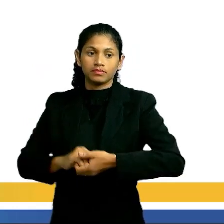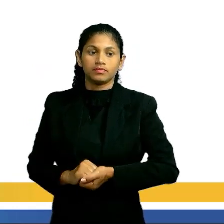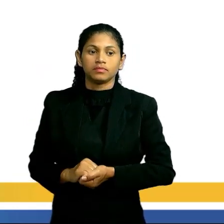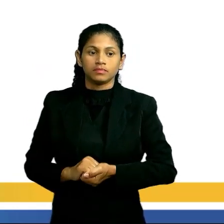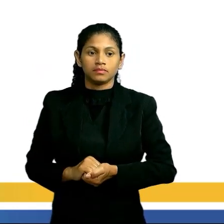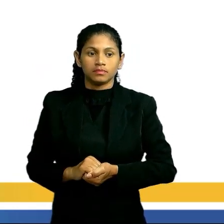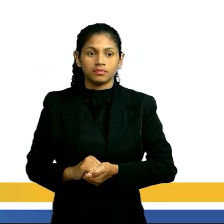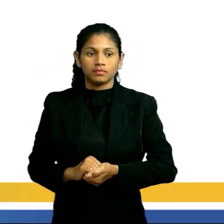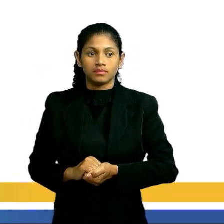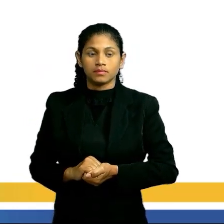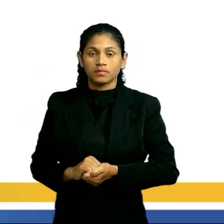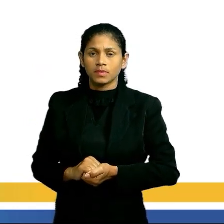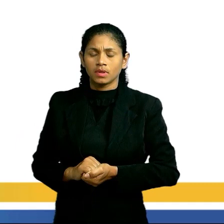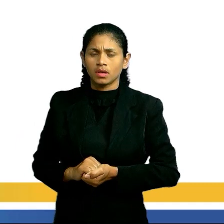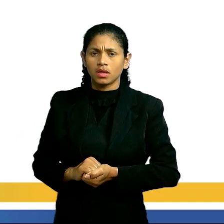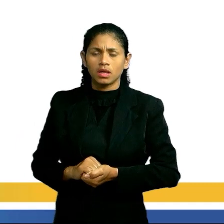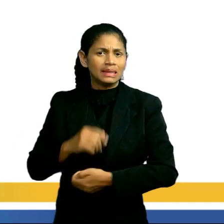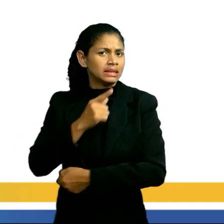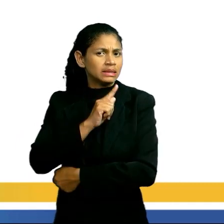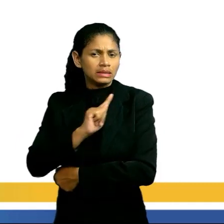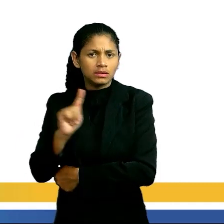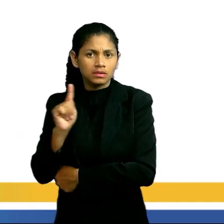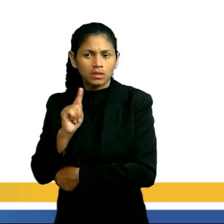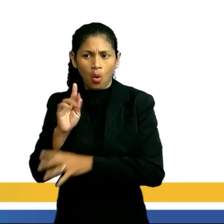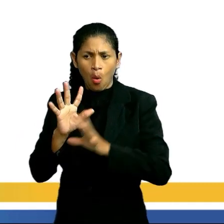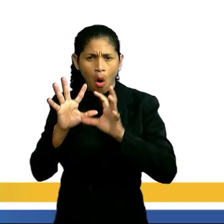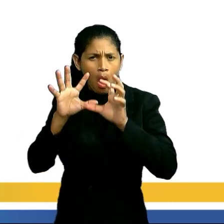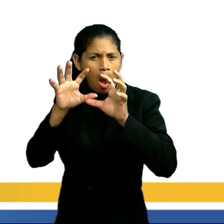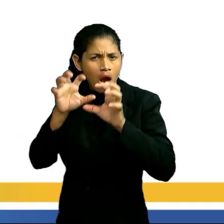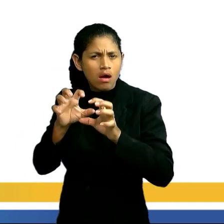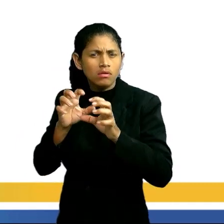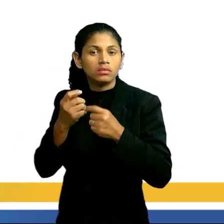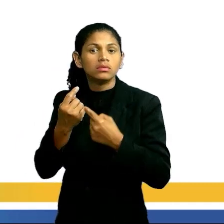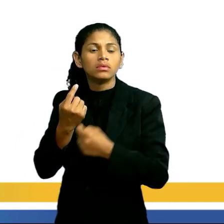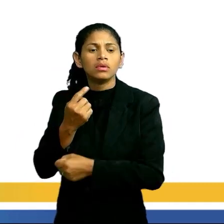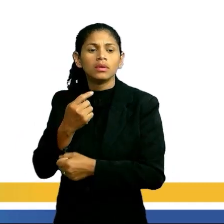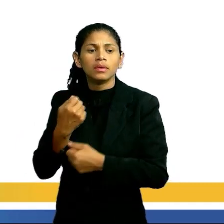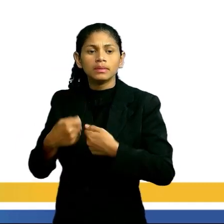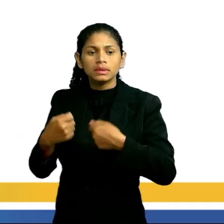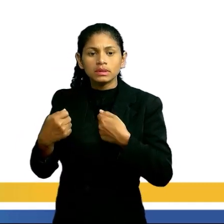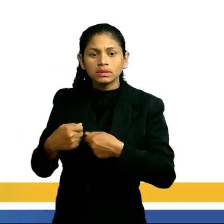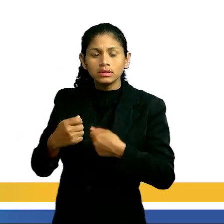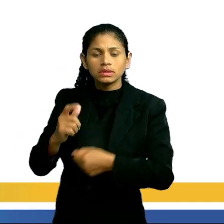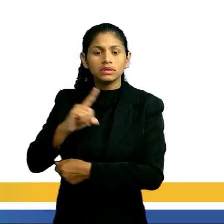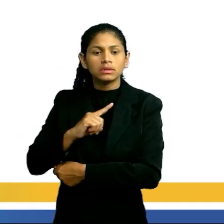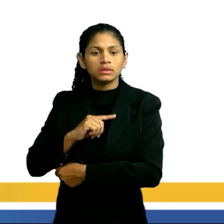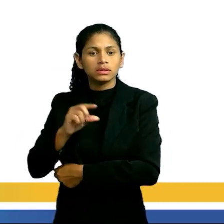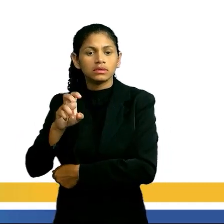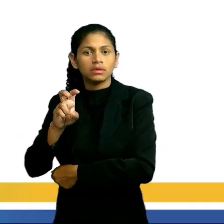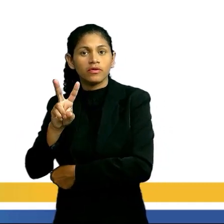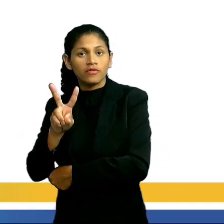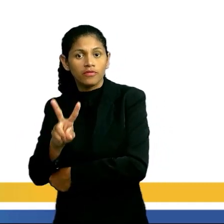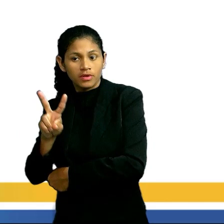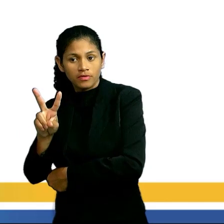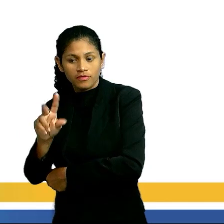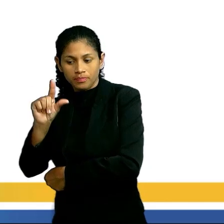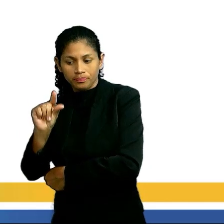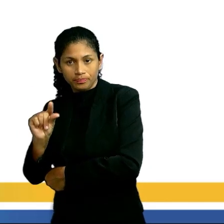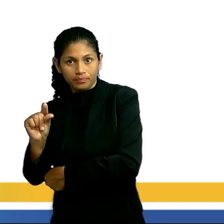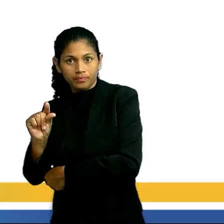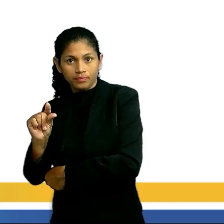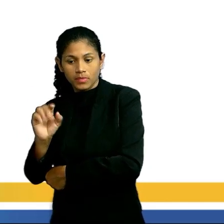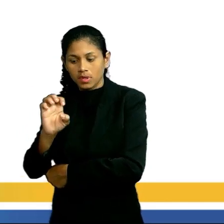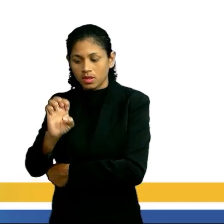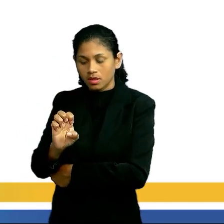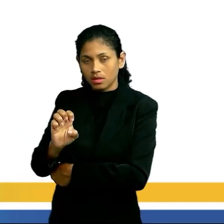ter outra característica como asas vestigiais e corpo escuro, ele então deve ser Vzinho, Vzinho, Ezinho,